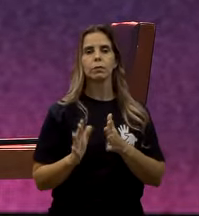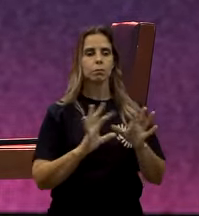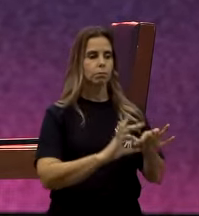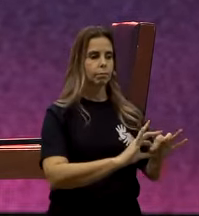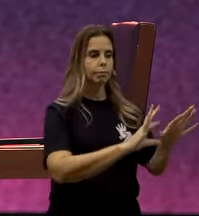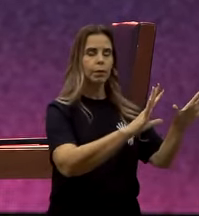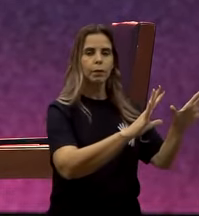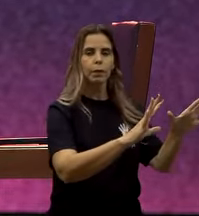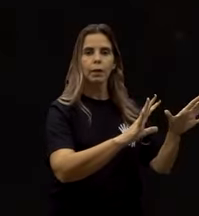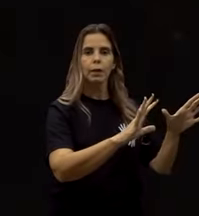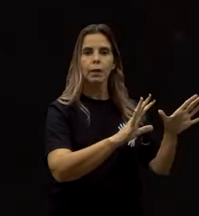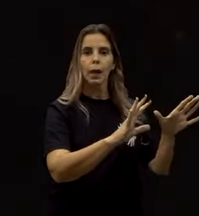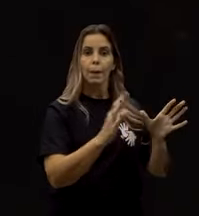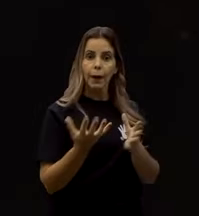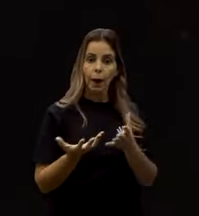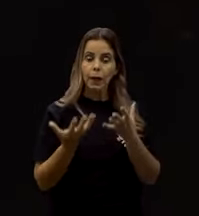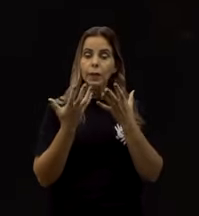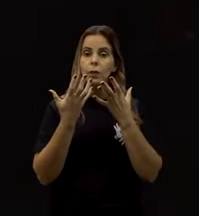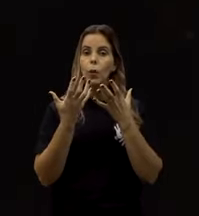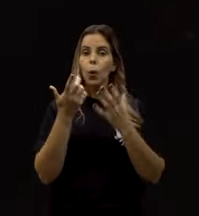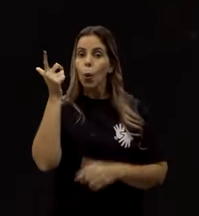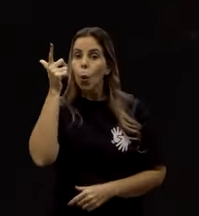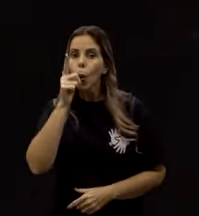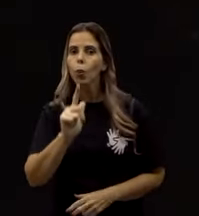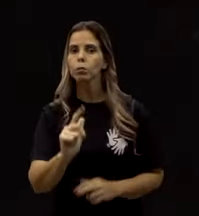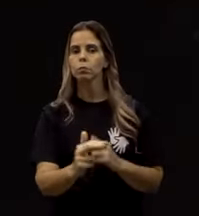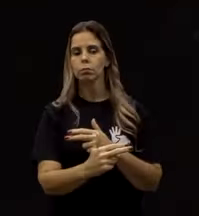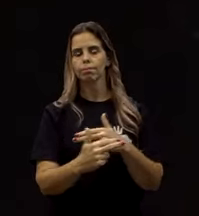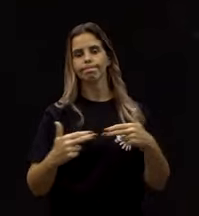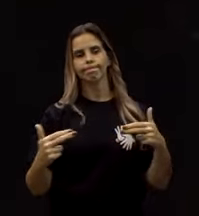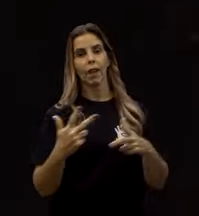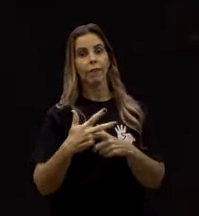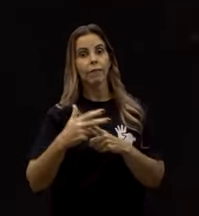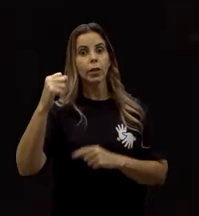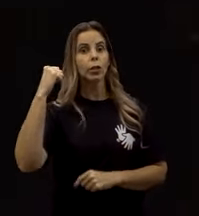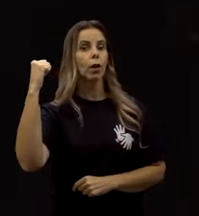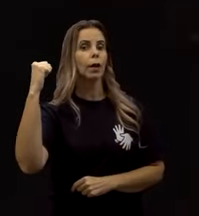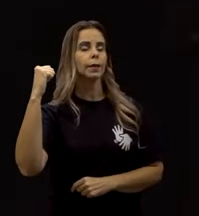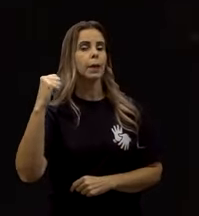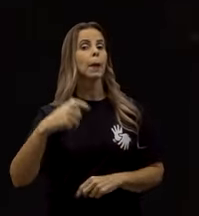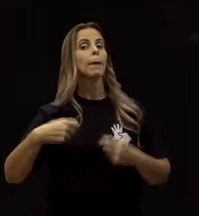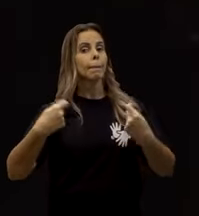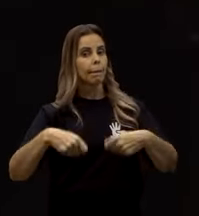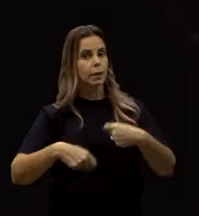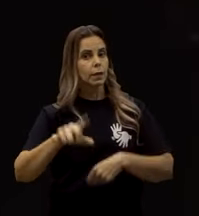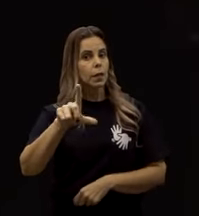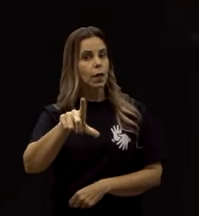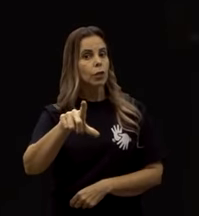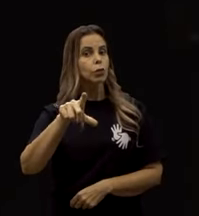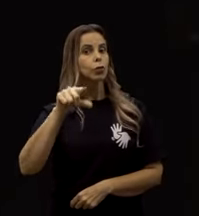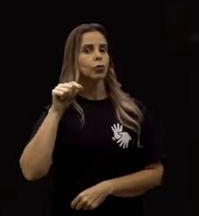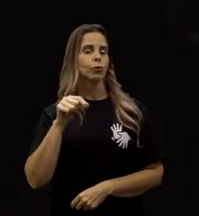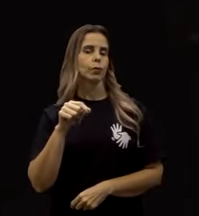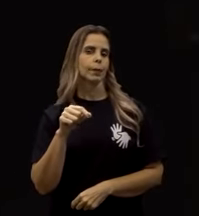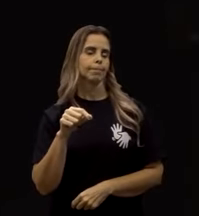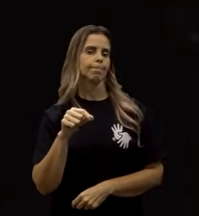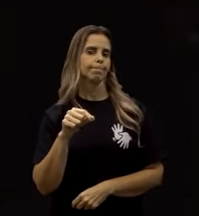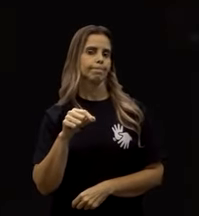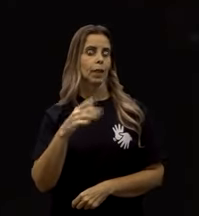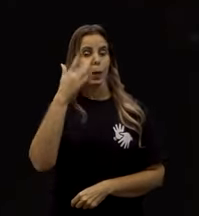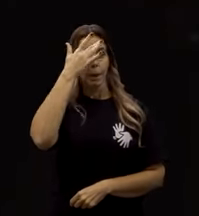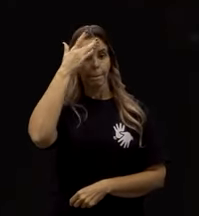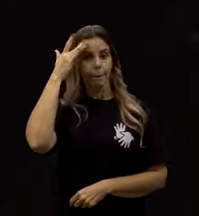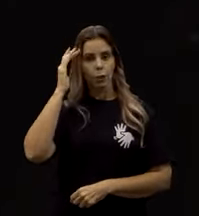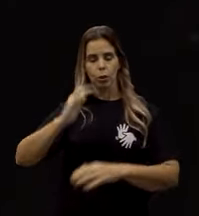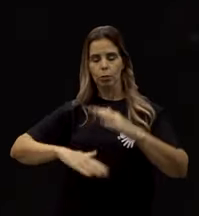uma escolha irmão assim é a vida se você quiser olha aí as pessoas que crescem na vida